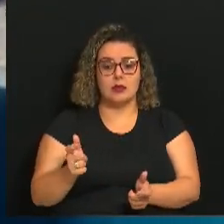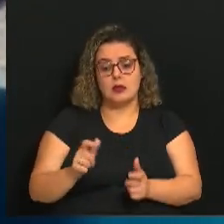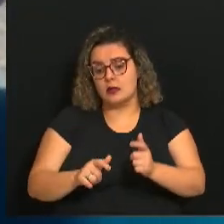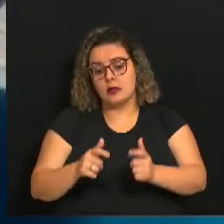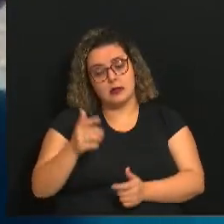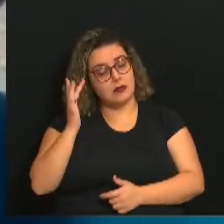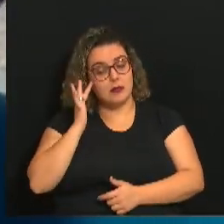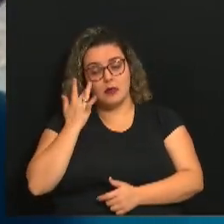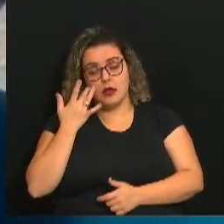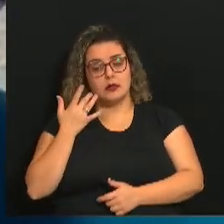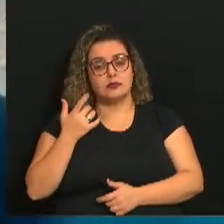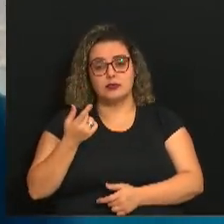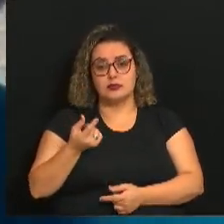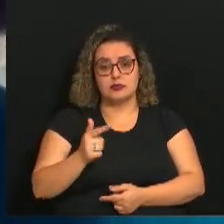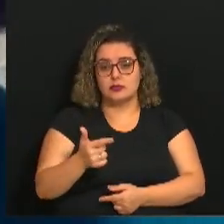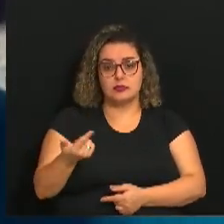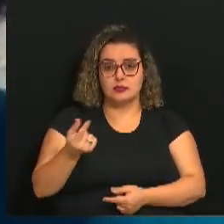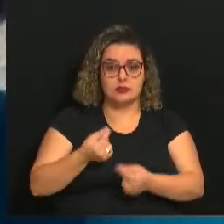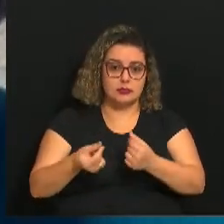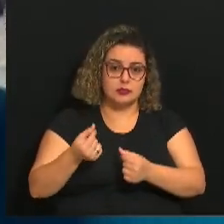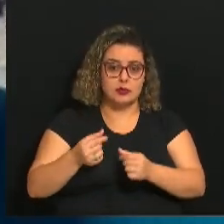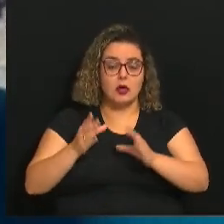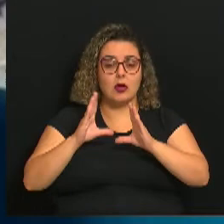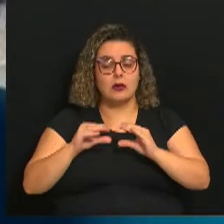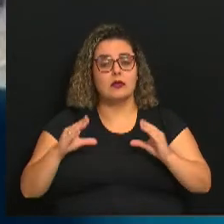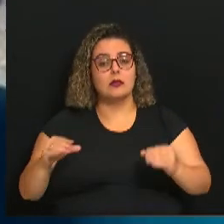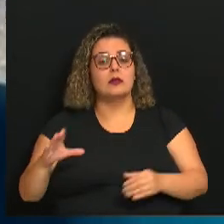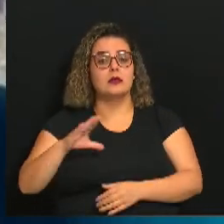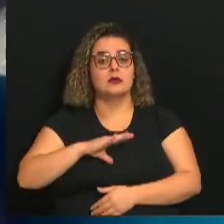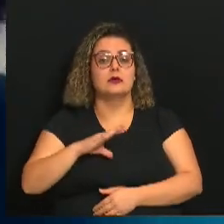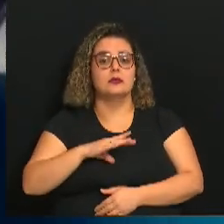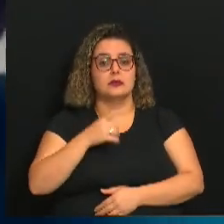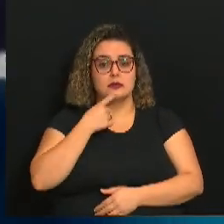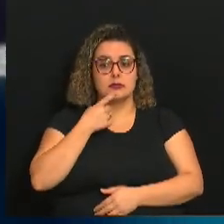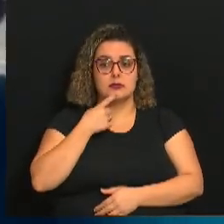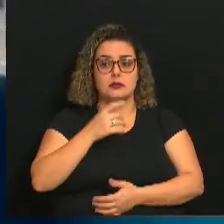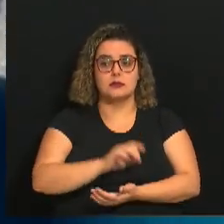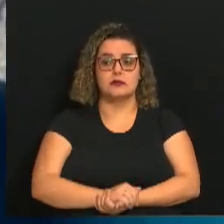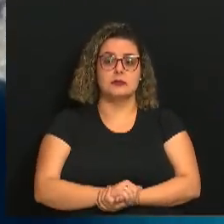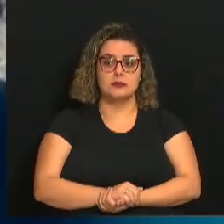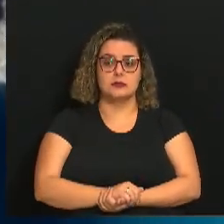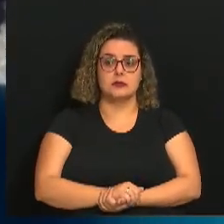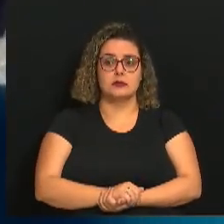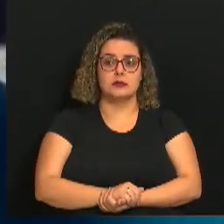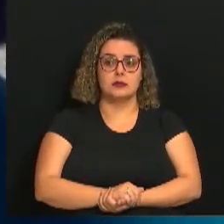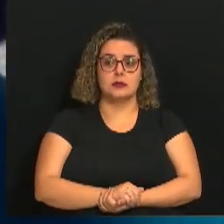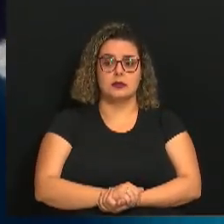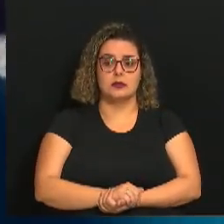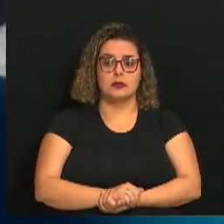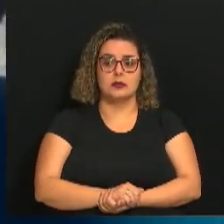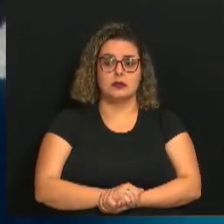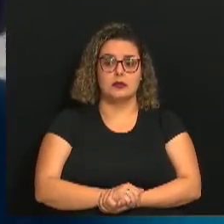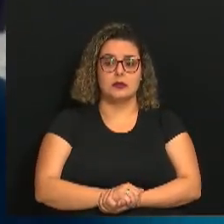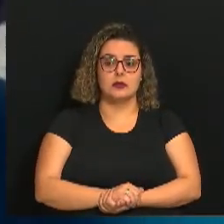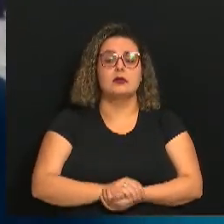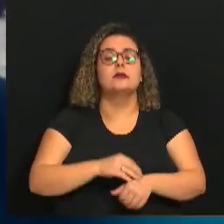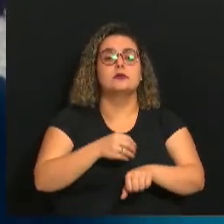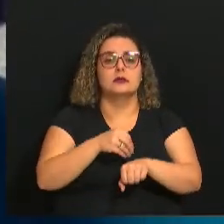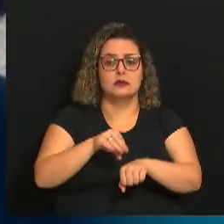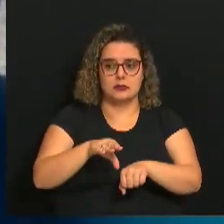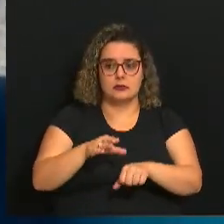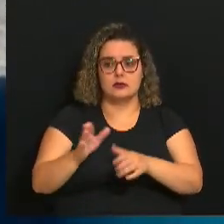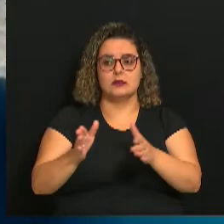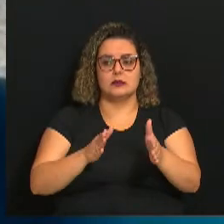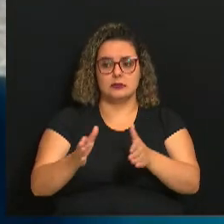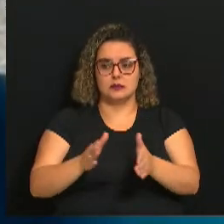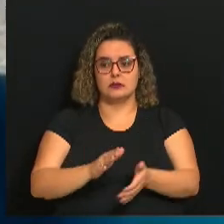condição financeira confortável que Campinas está atravessando. Então, enfim, deixo aí a dica desse último ponto. Eu